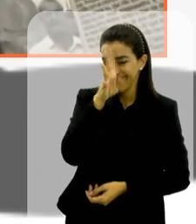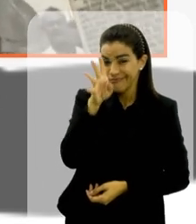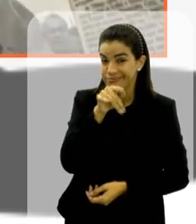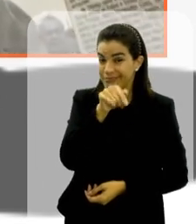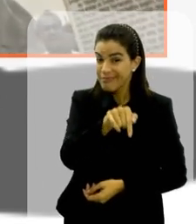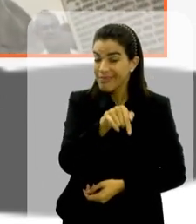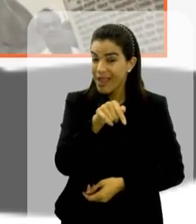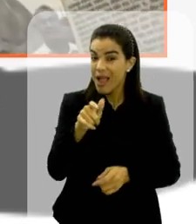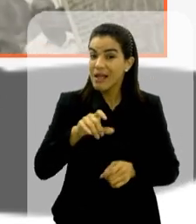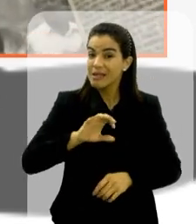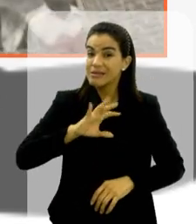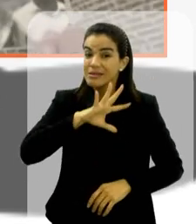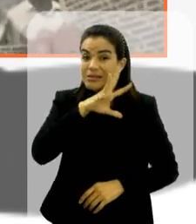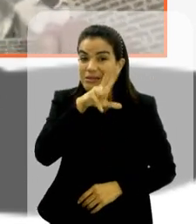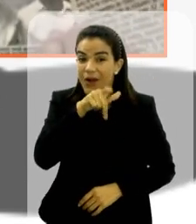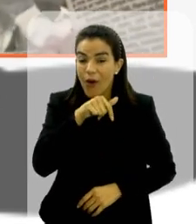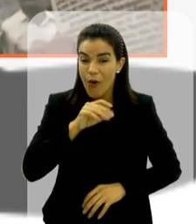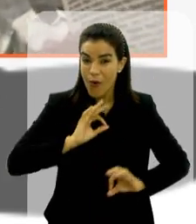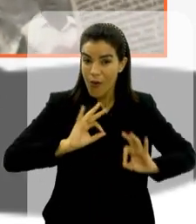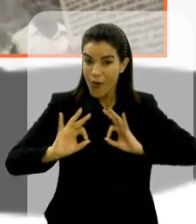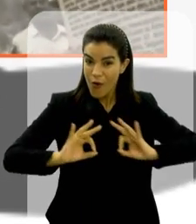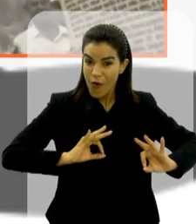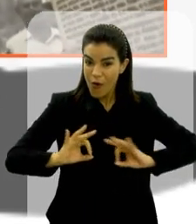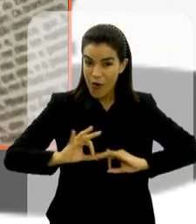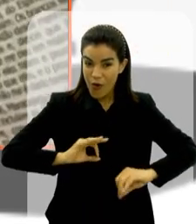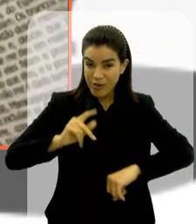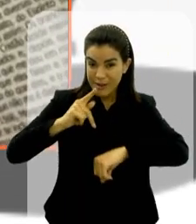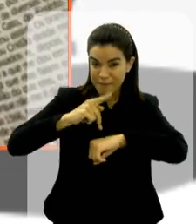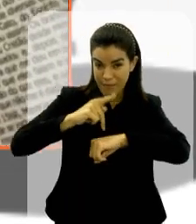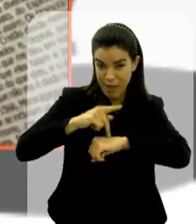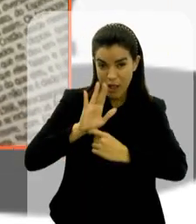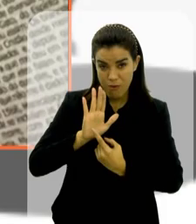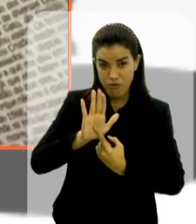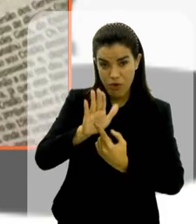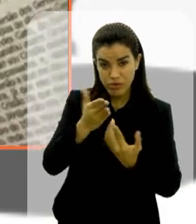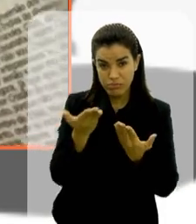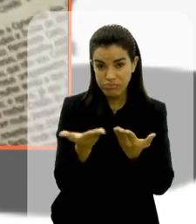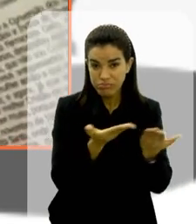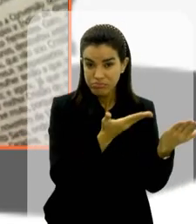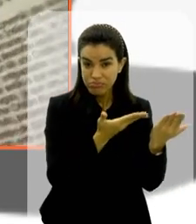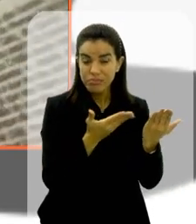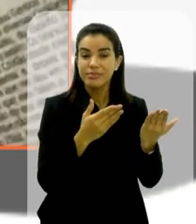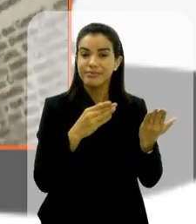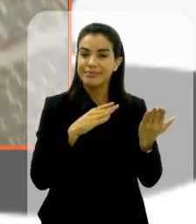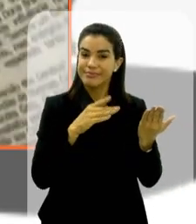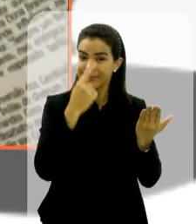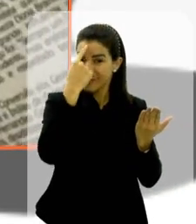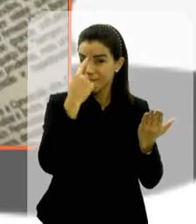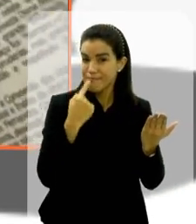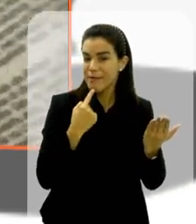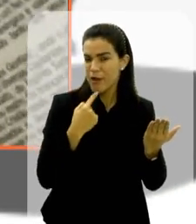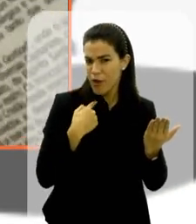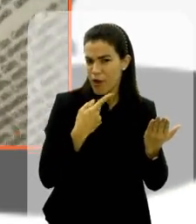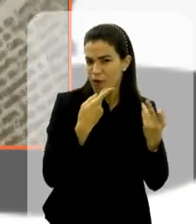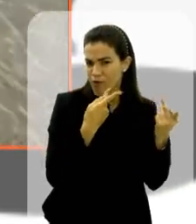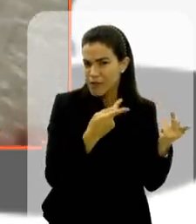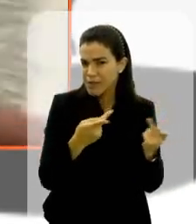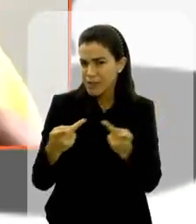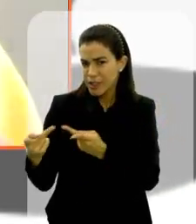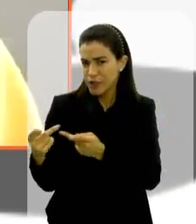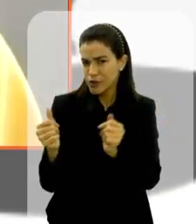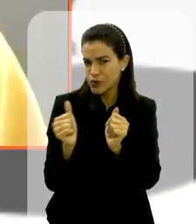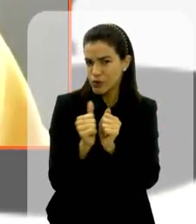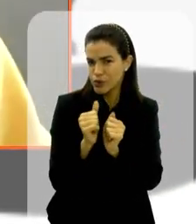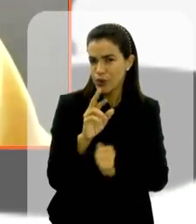nessa pedra, na pedra, mostrando aqui a oportunidade que eu fiz a visita técnica com os meus amigos Roberto